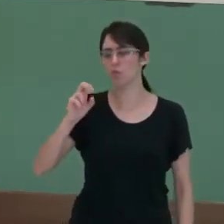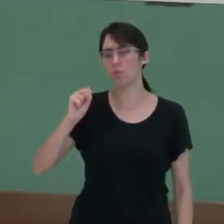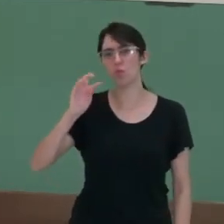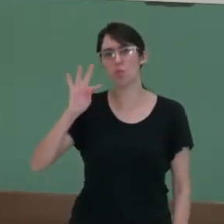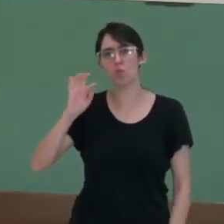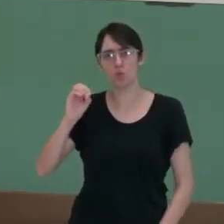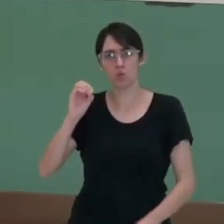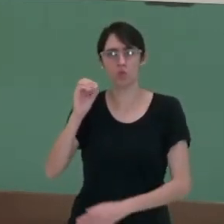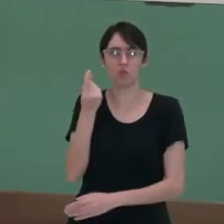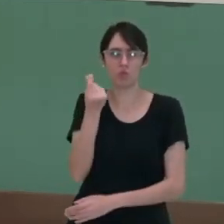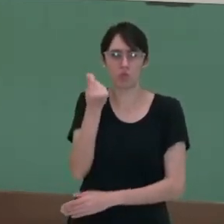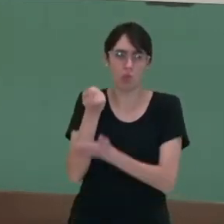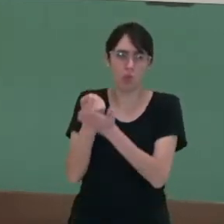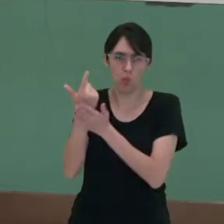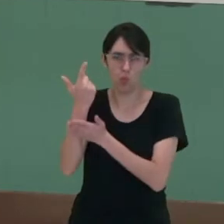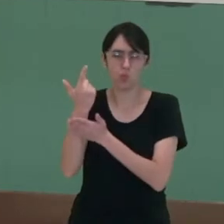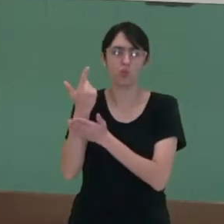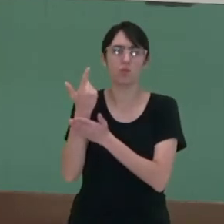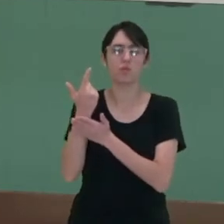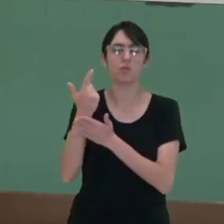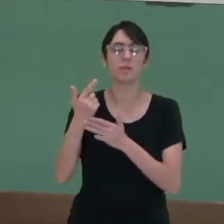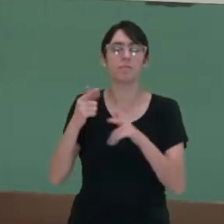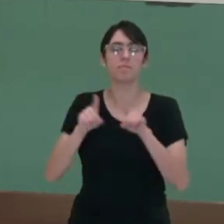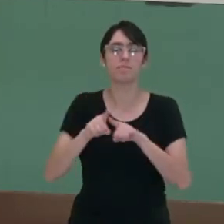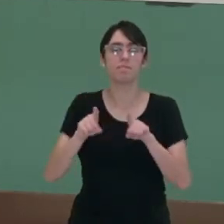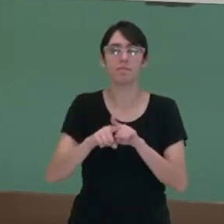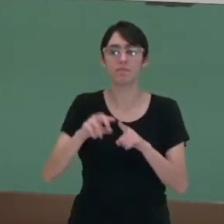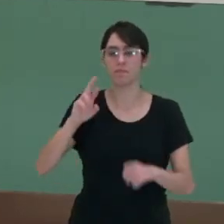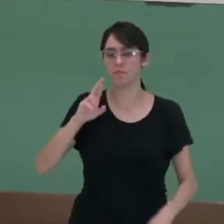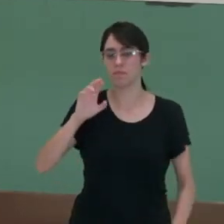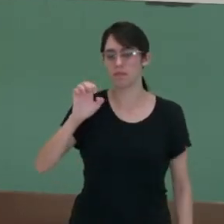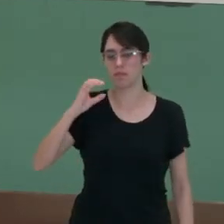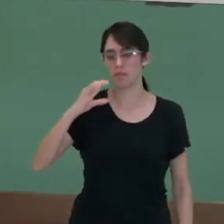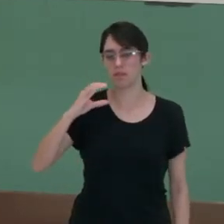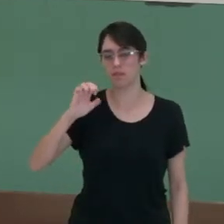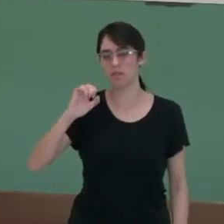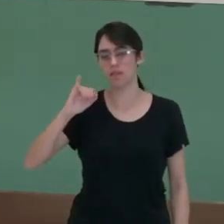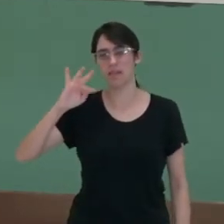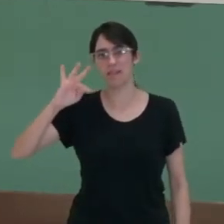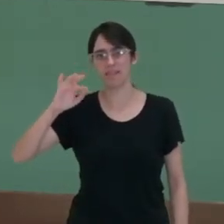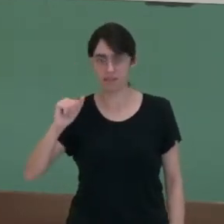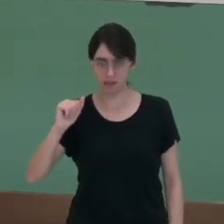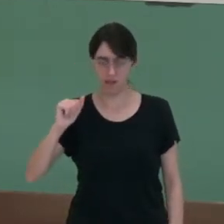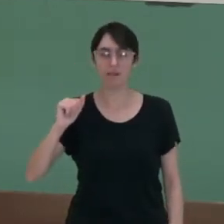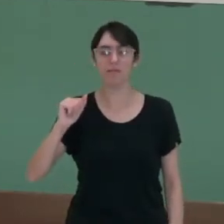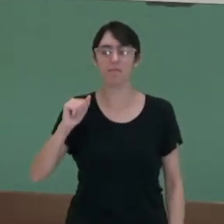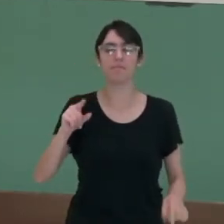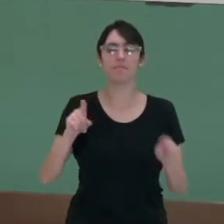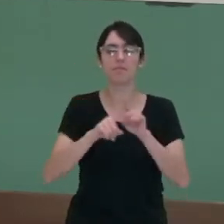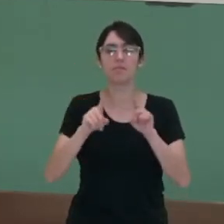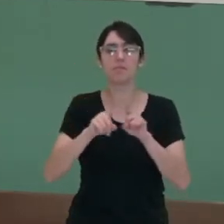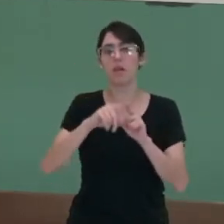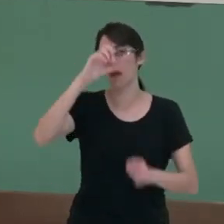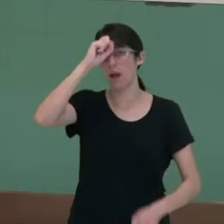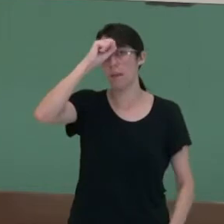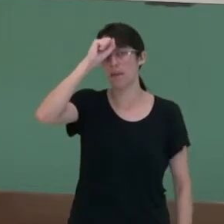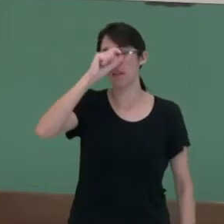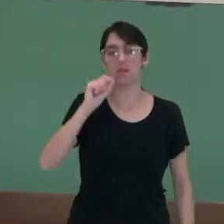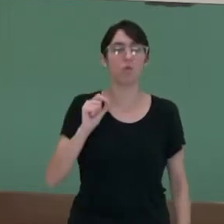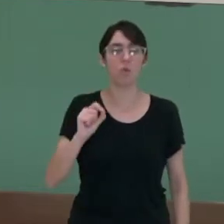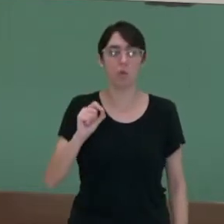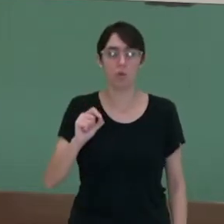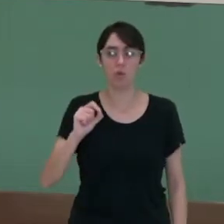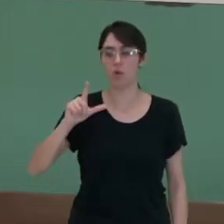monta ela, compreender a função receita também, como a montagem dessa função, e compreender a